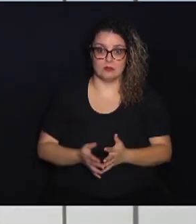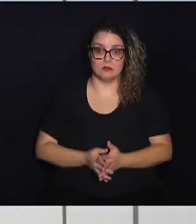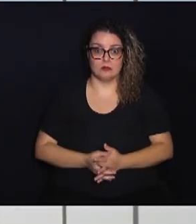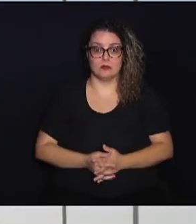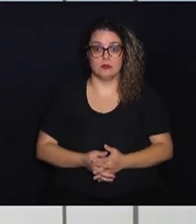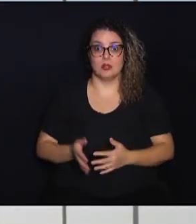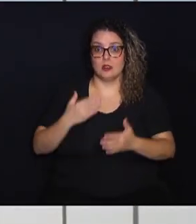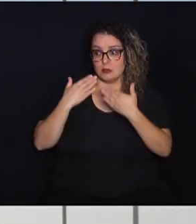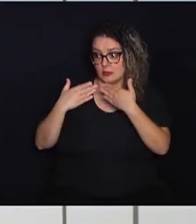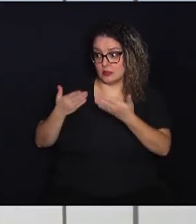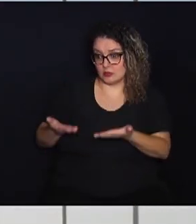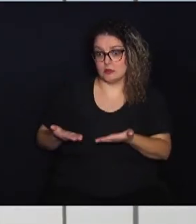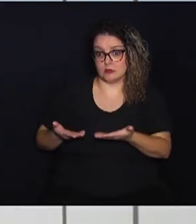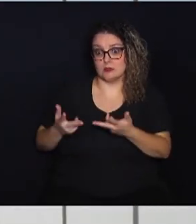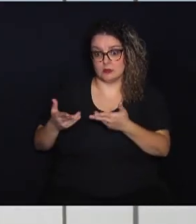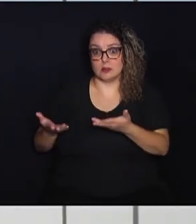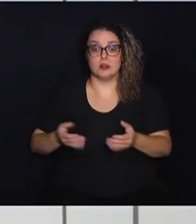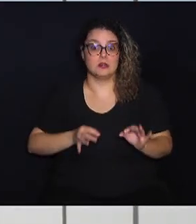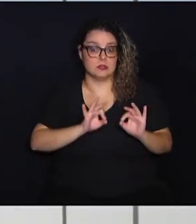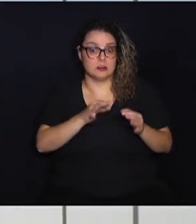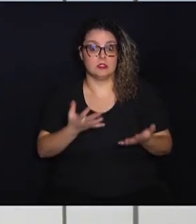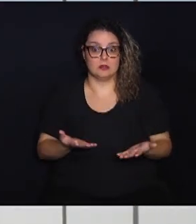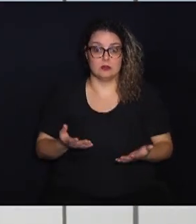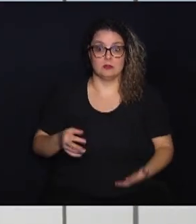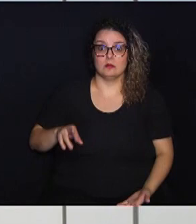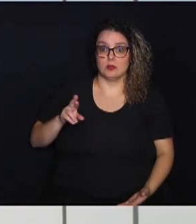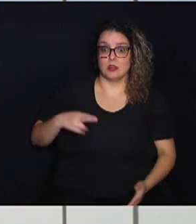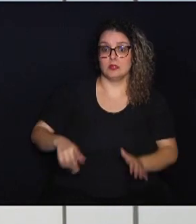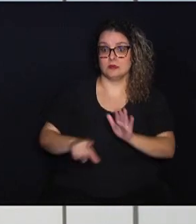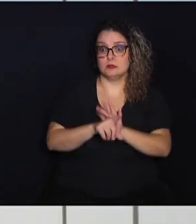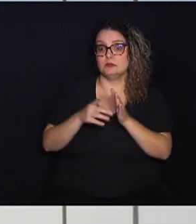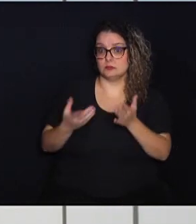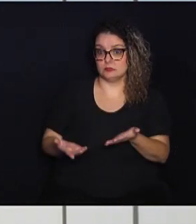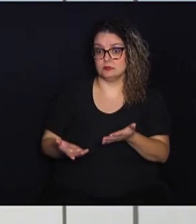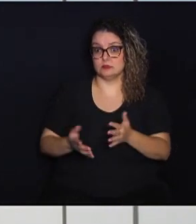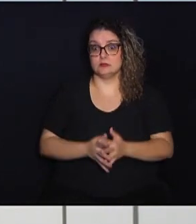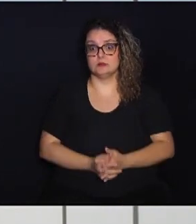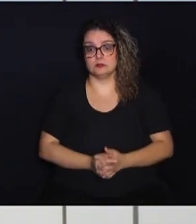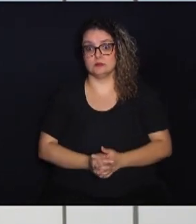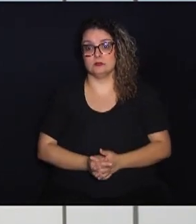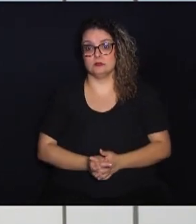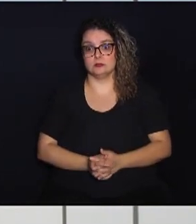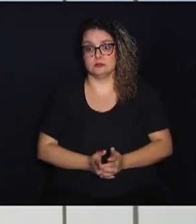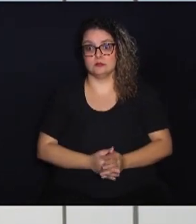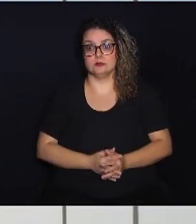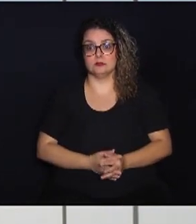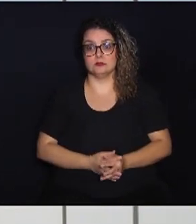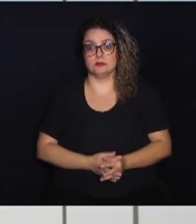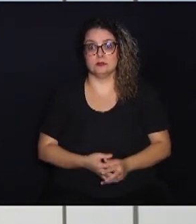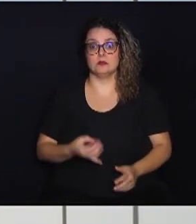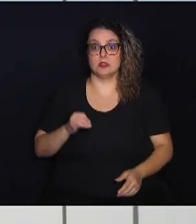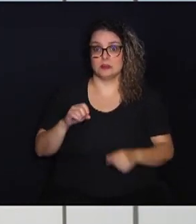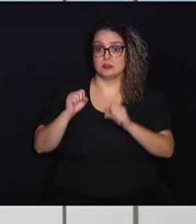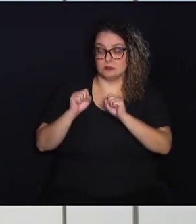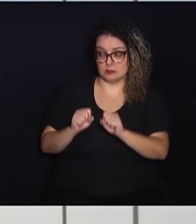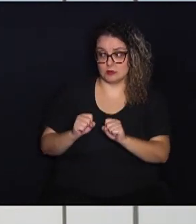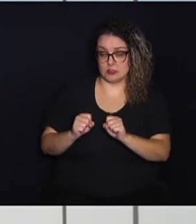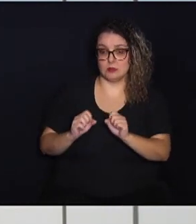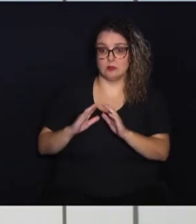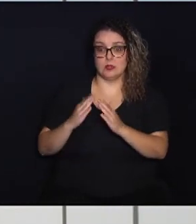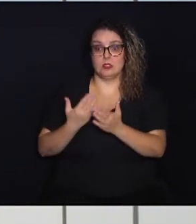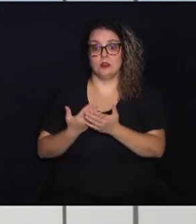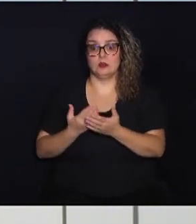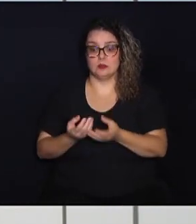estamos falando agora sobre isso, né, por conta dessa lei. Então, se a gente puder, a escola começar a